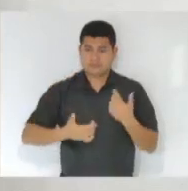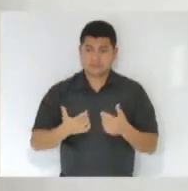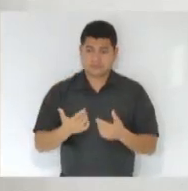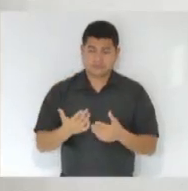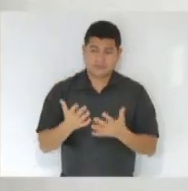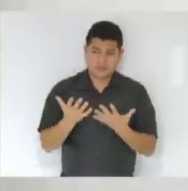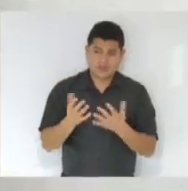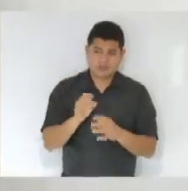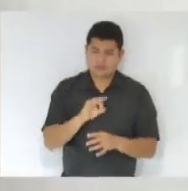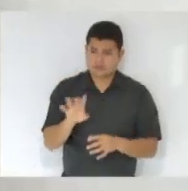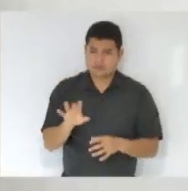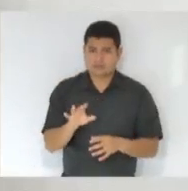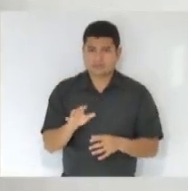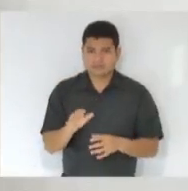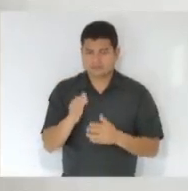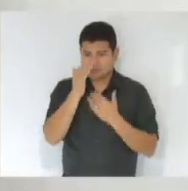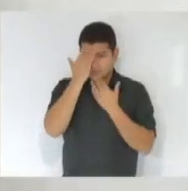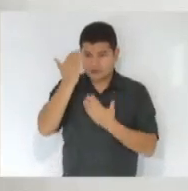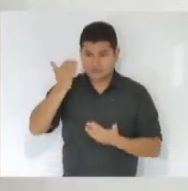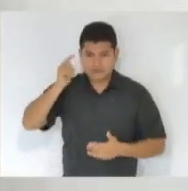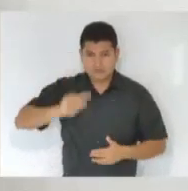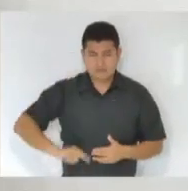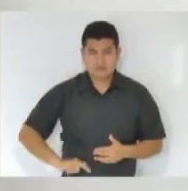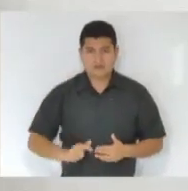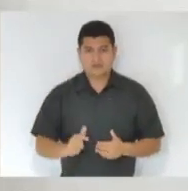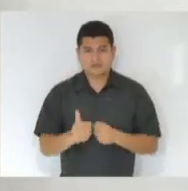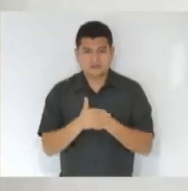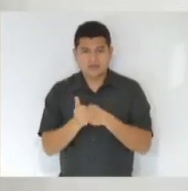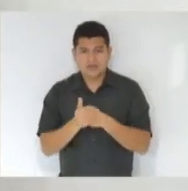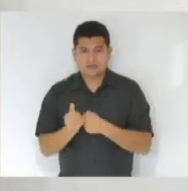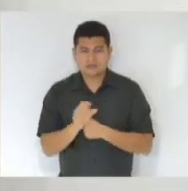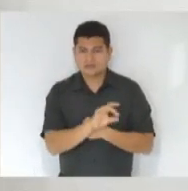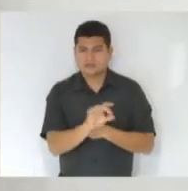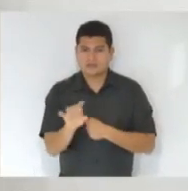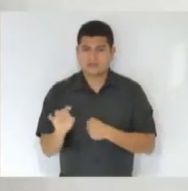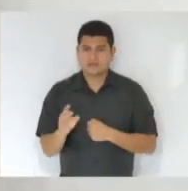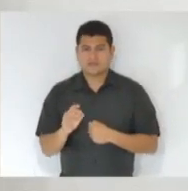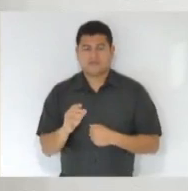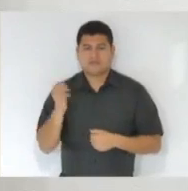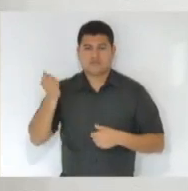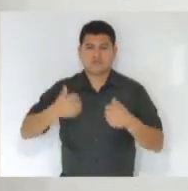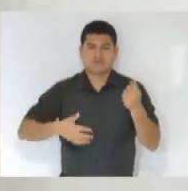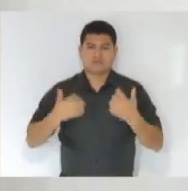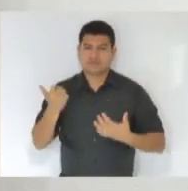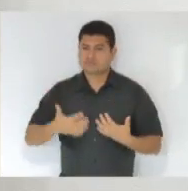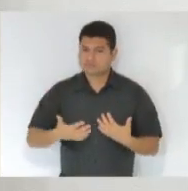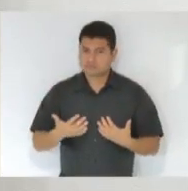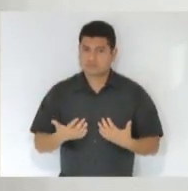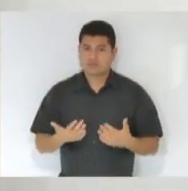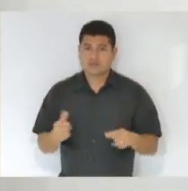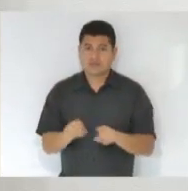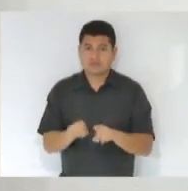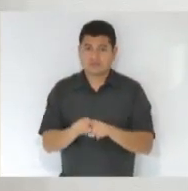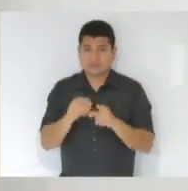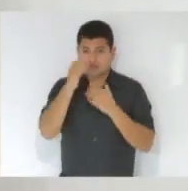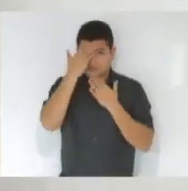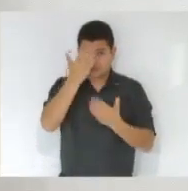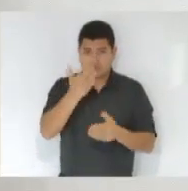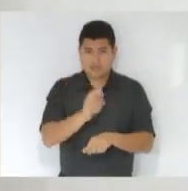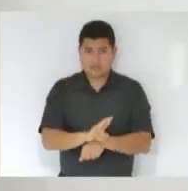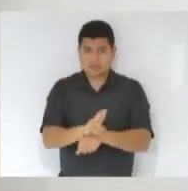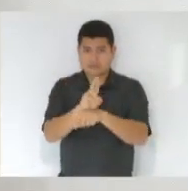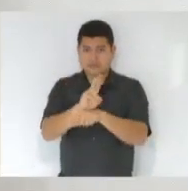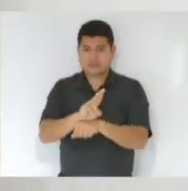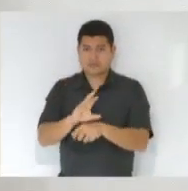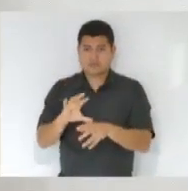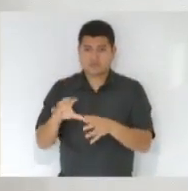muito obrigado pelo espaço, obrigado pelo carinho dos parlamentares que se manifestaram. Quero aqui fazer um agradecimento em nome de toda a nossa equipe,